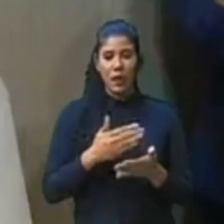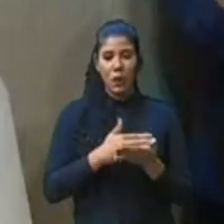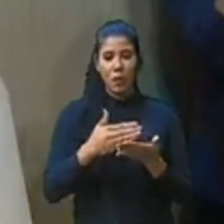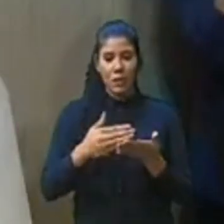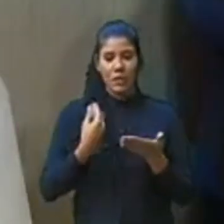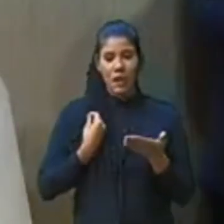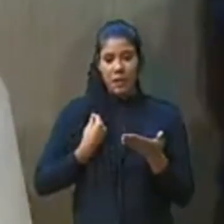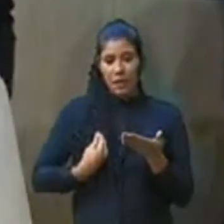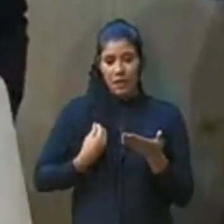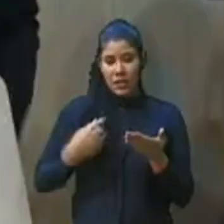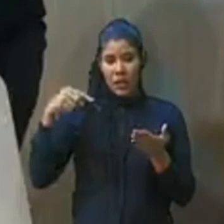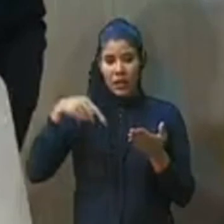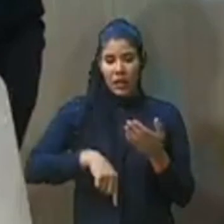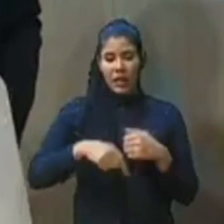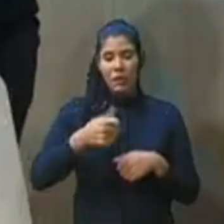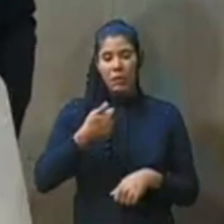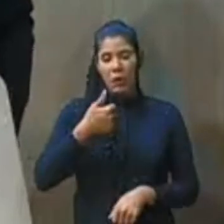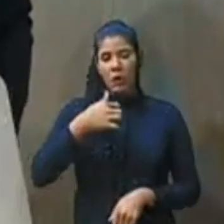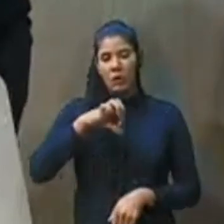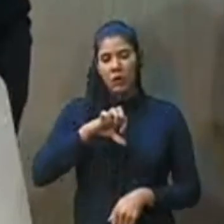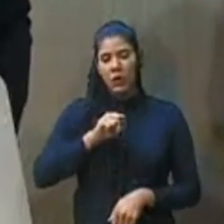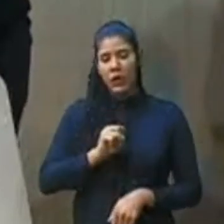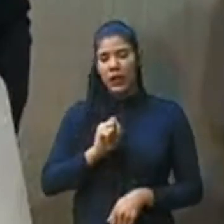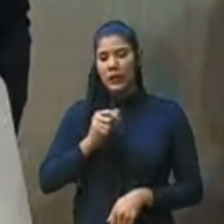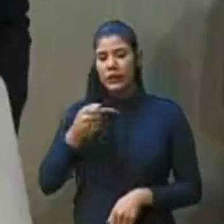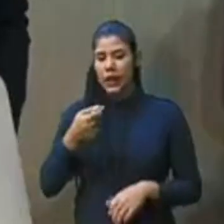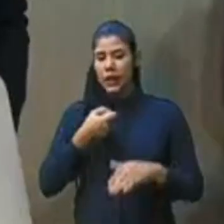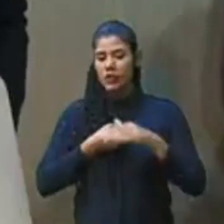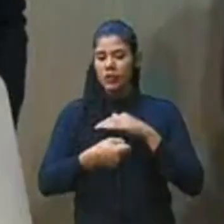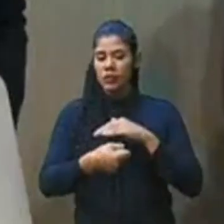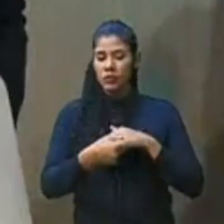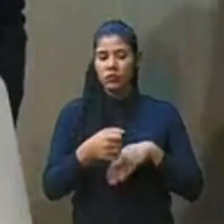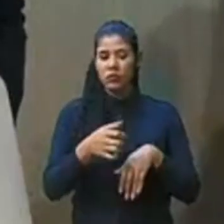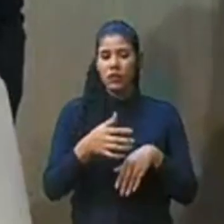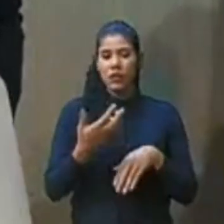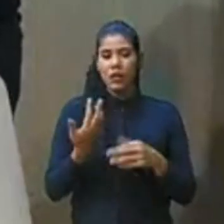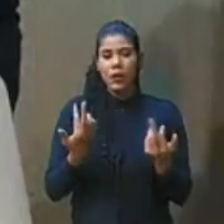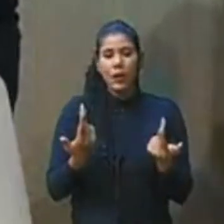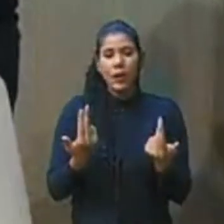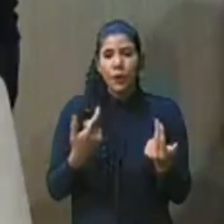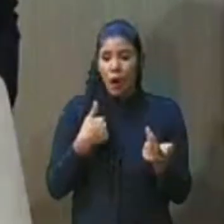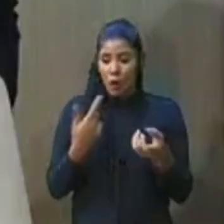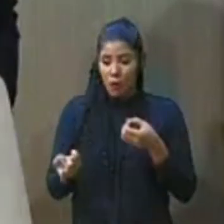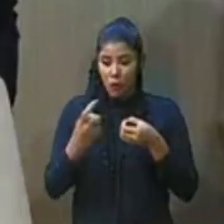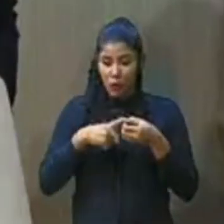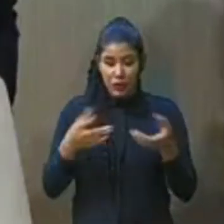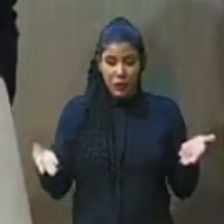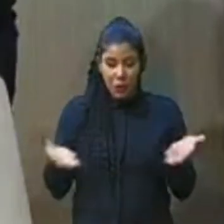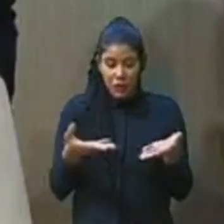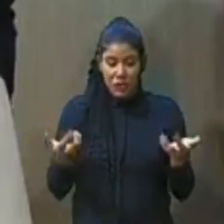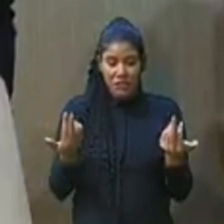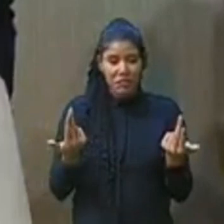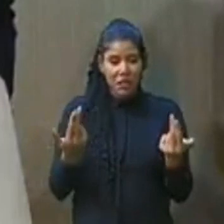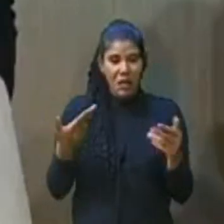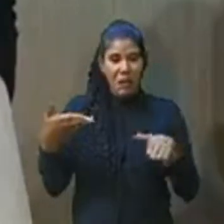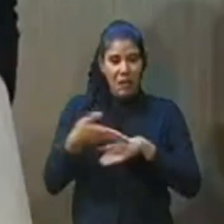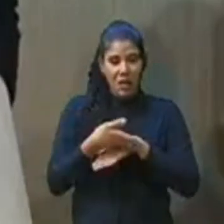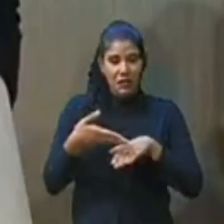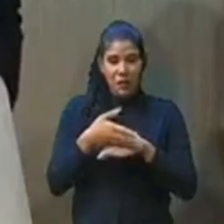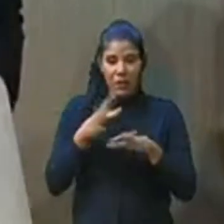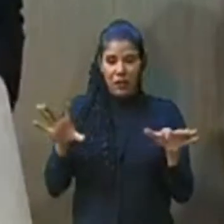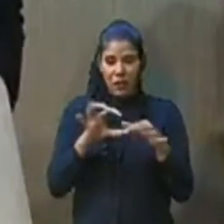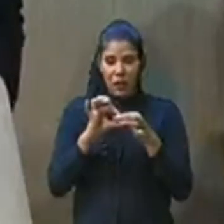minha vida aqui em 87, 88, praticamente da mesma maneira como estou voltando hoje. Fazia parte de uma